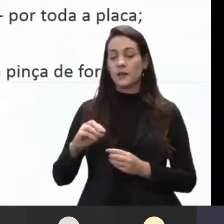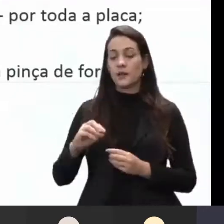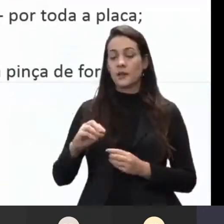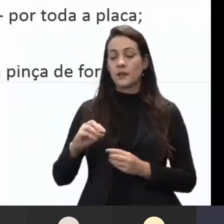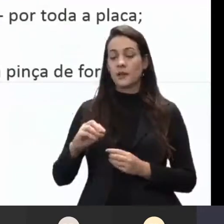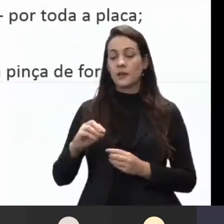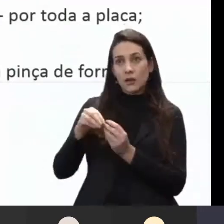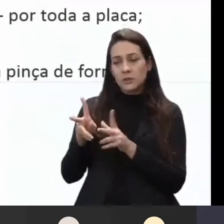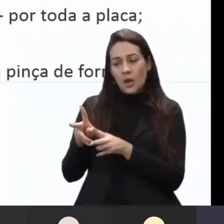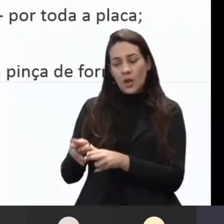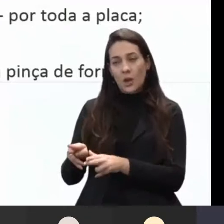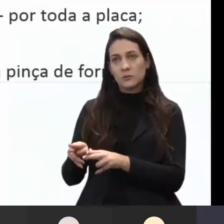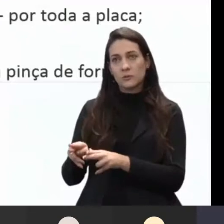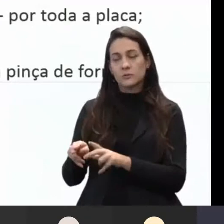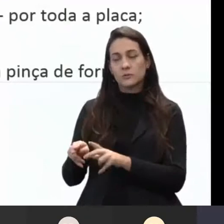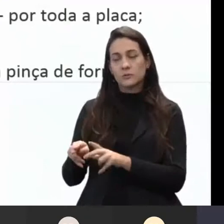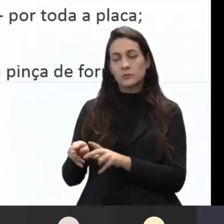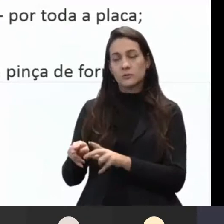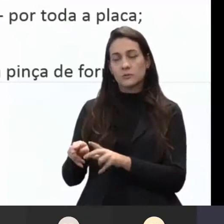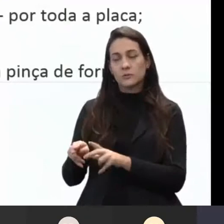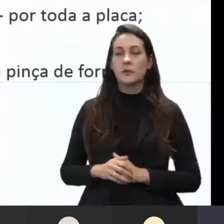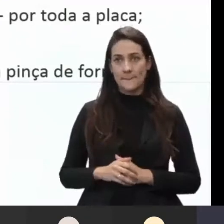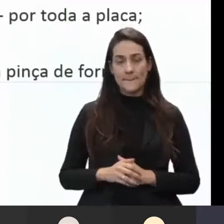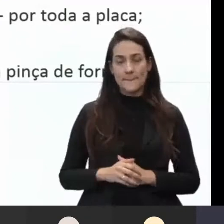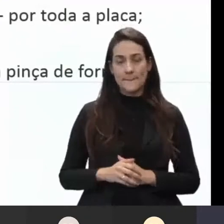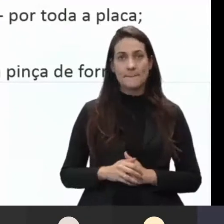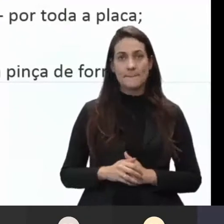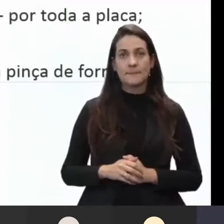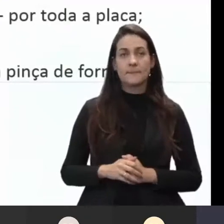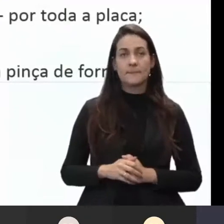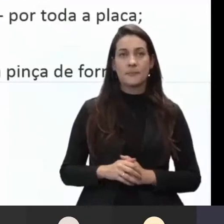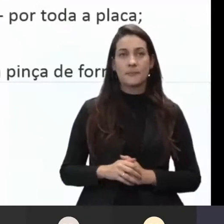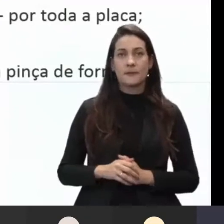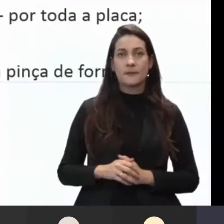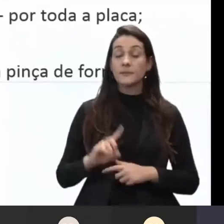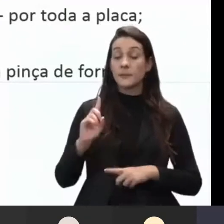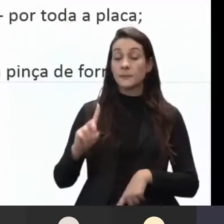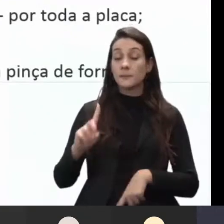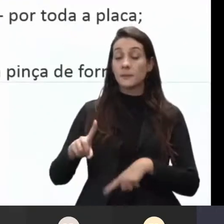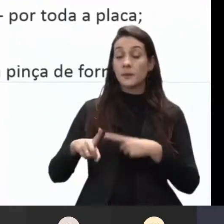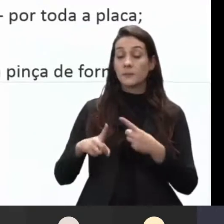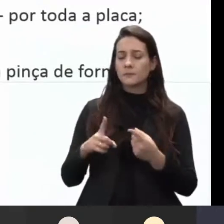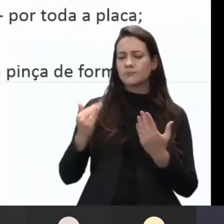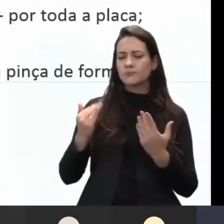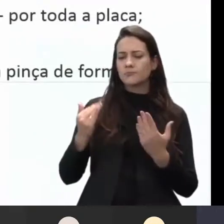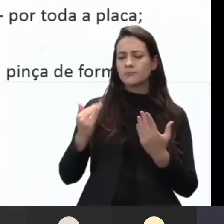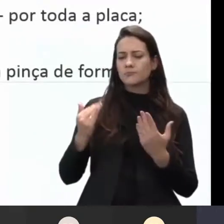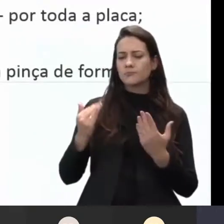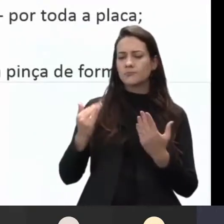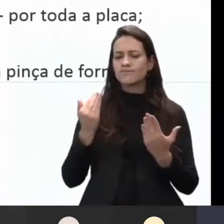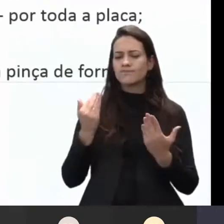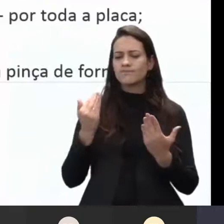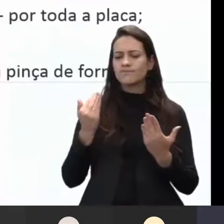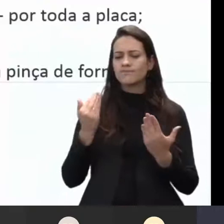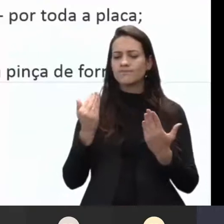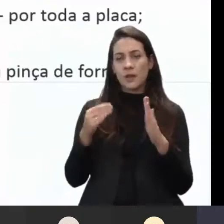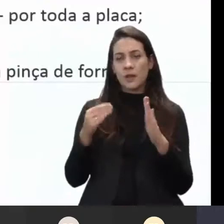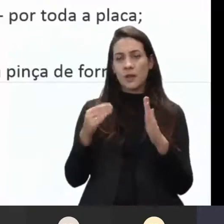homogeneizar para formar ali, preparar o seu inóculo. E a partir daí, você vai comparar com a